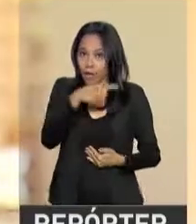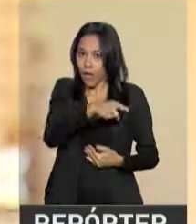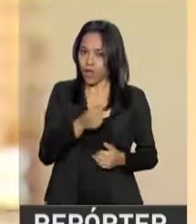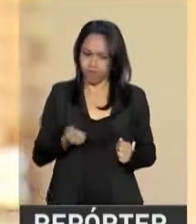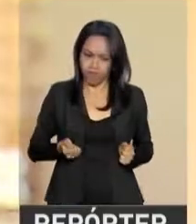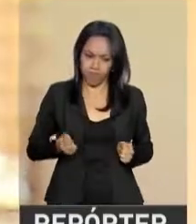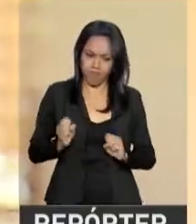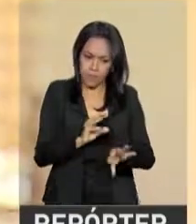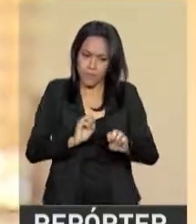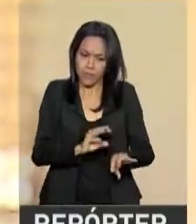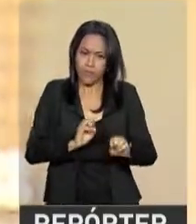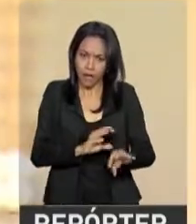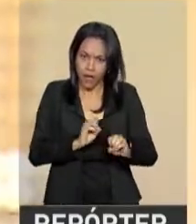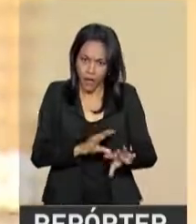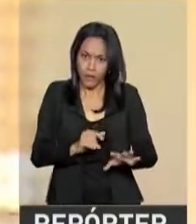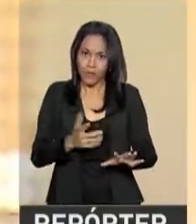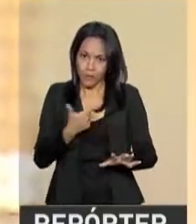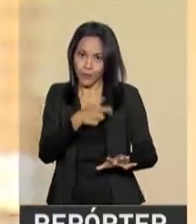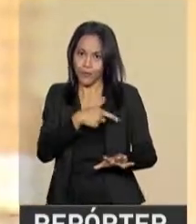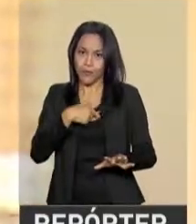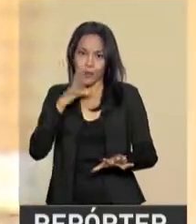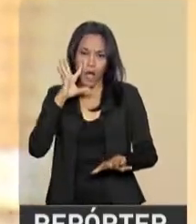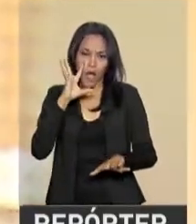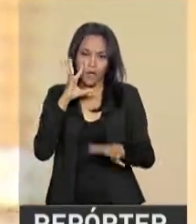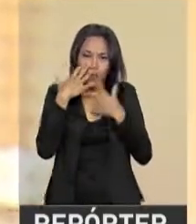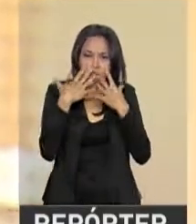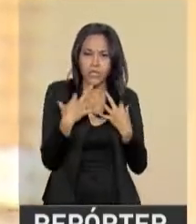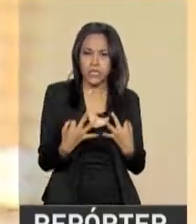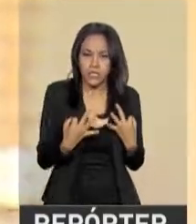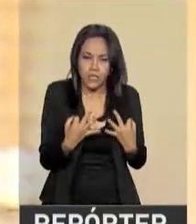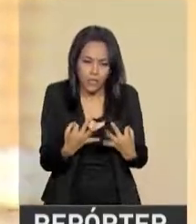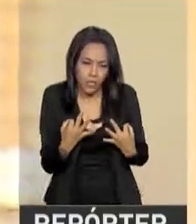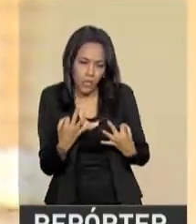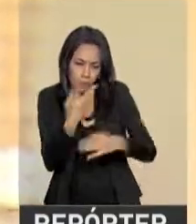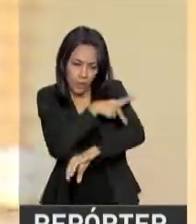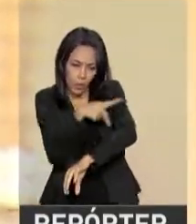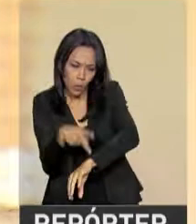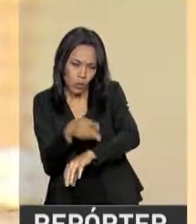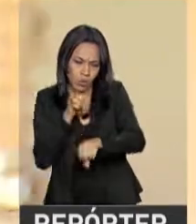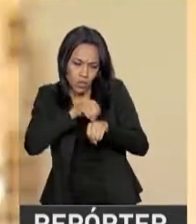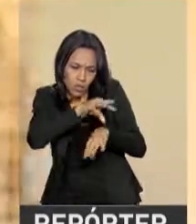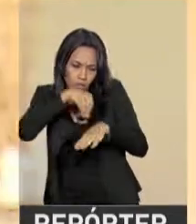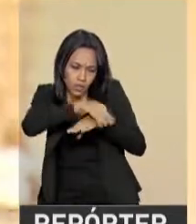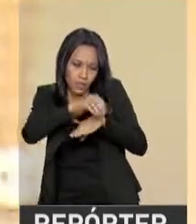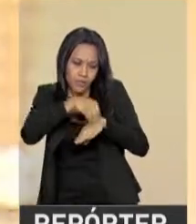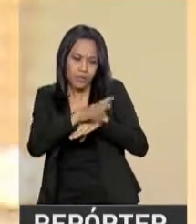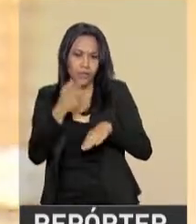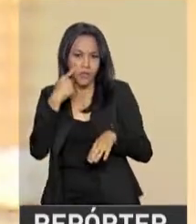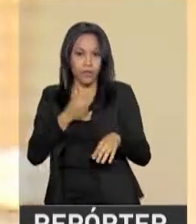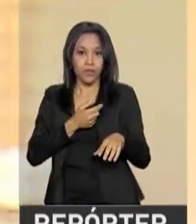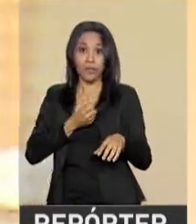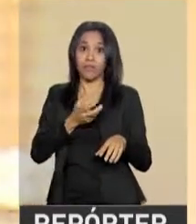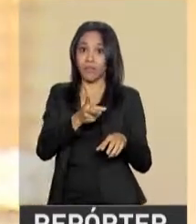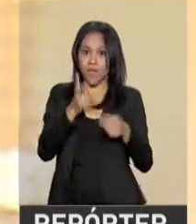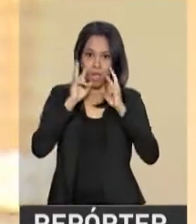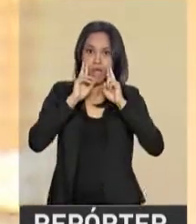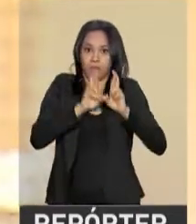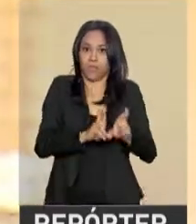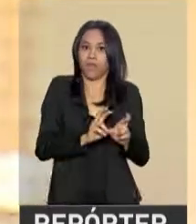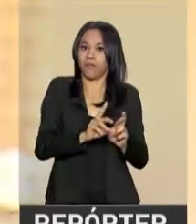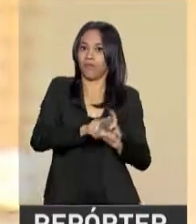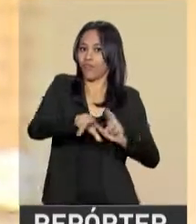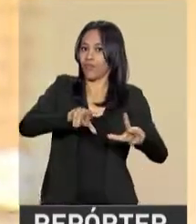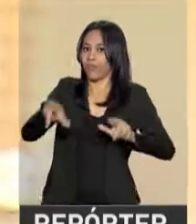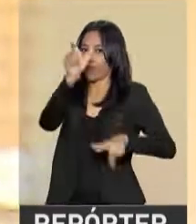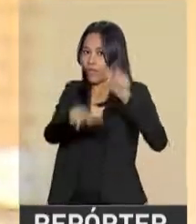desenvolvidos e olhados atentamente, com esse olhar mesmo pedagógico, observando as suas diferenças, desempenham o